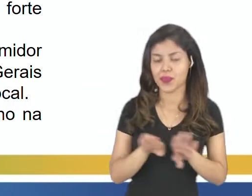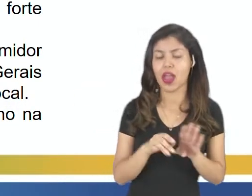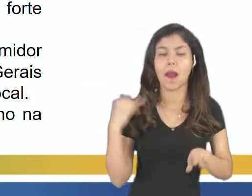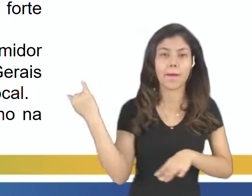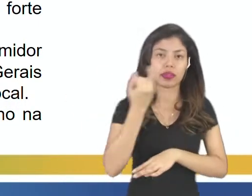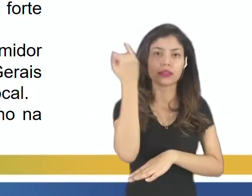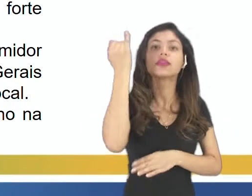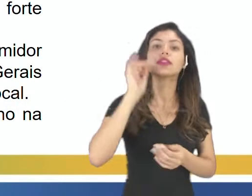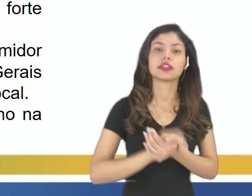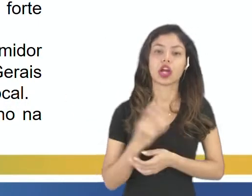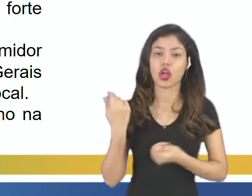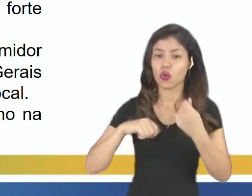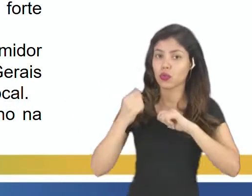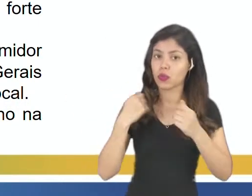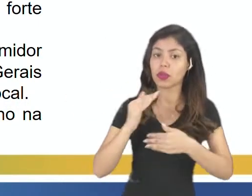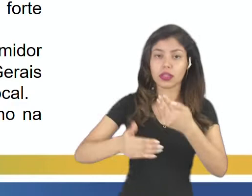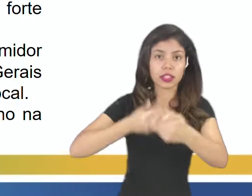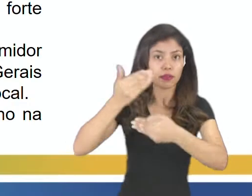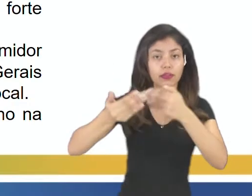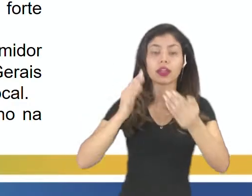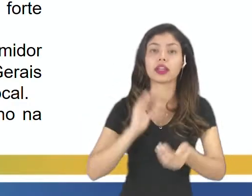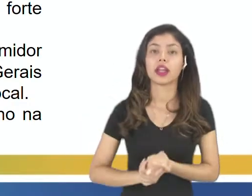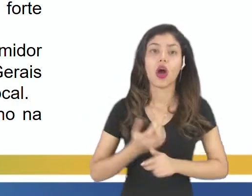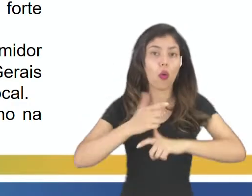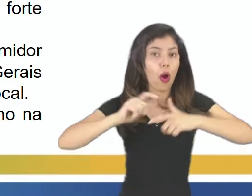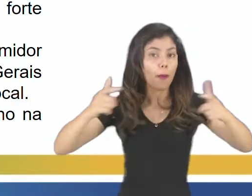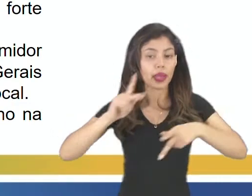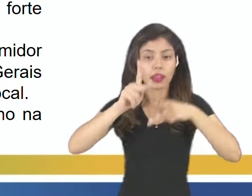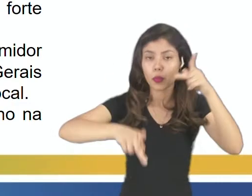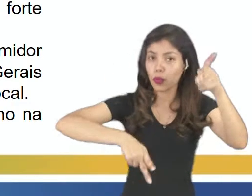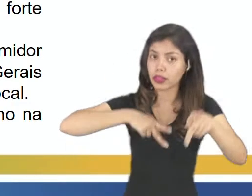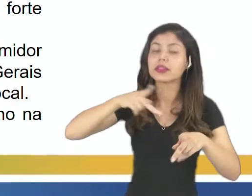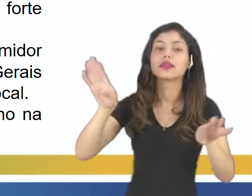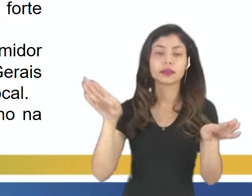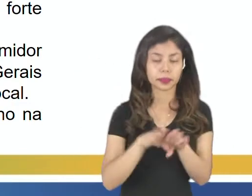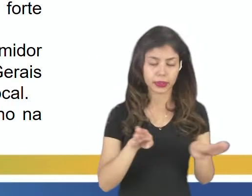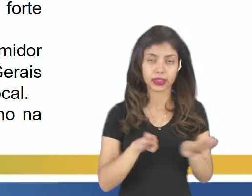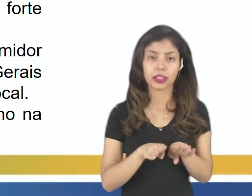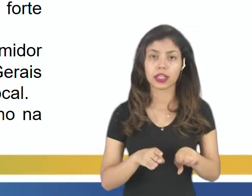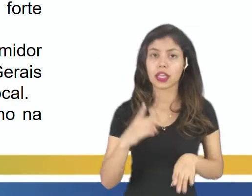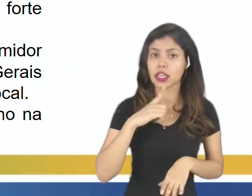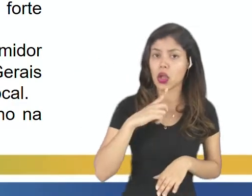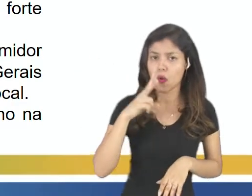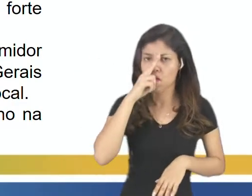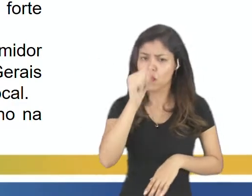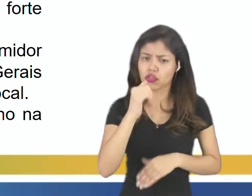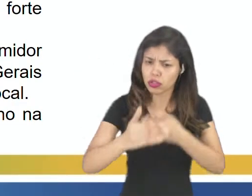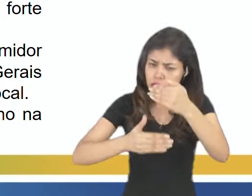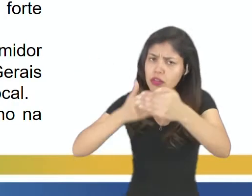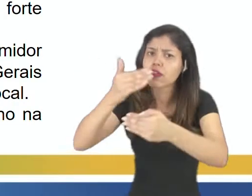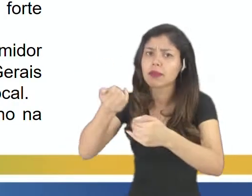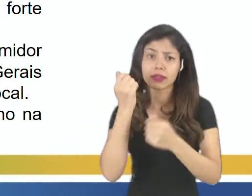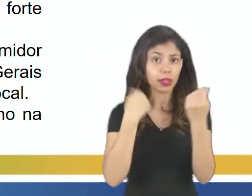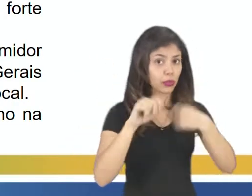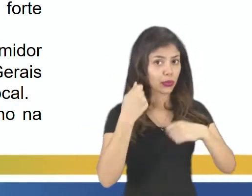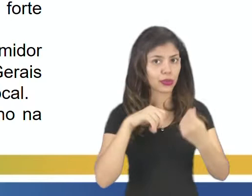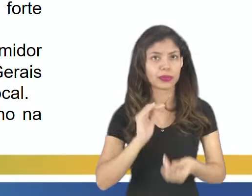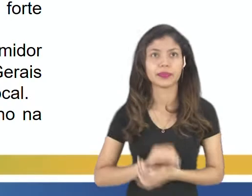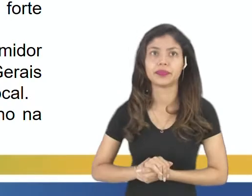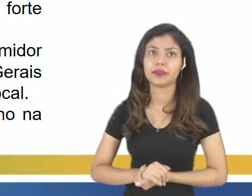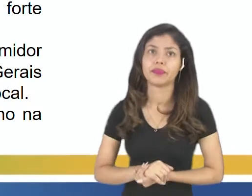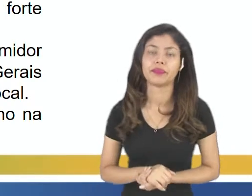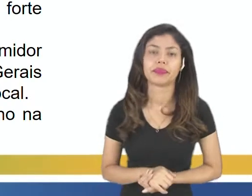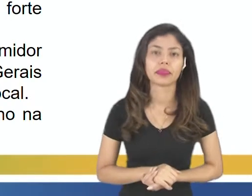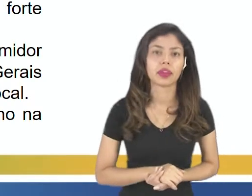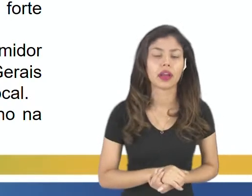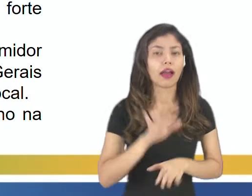principal atividade econômica desenvolvida, o aumento da população propiciou o quê? Um forte desenvolvimento econômico. Tá?